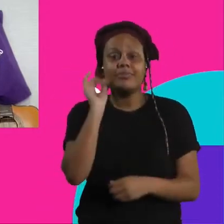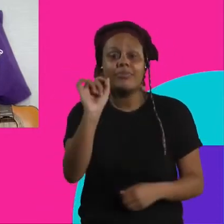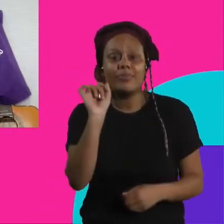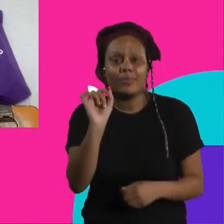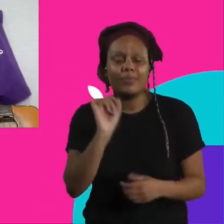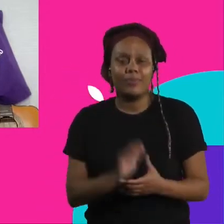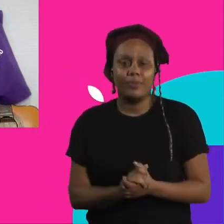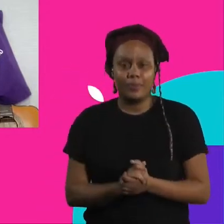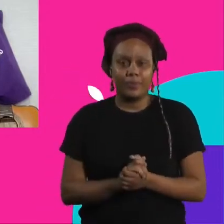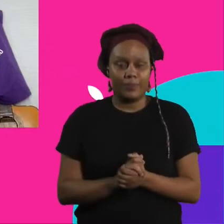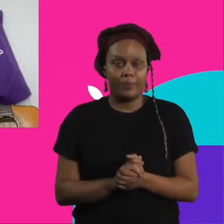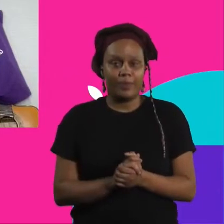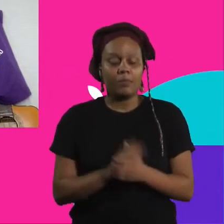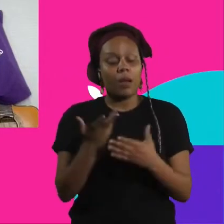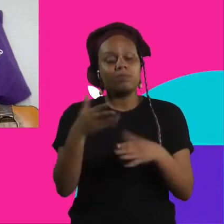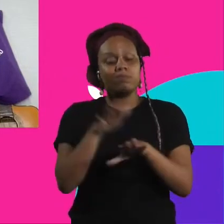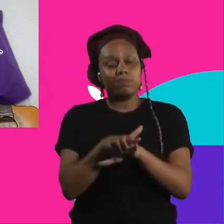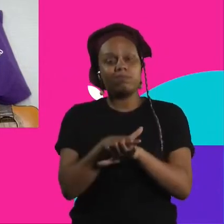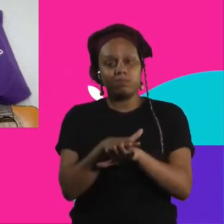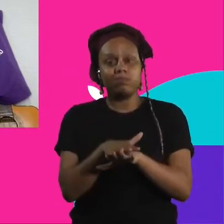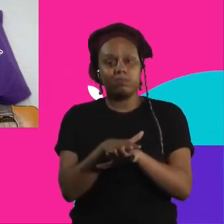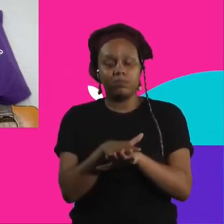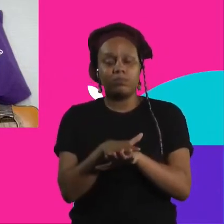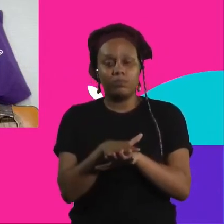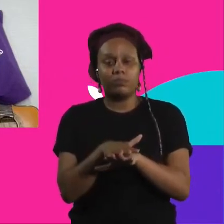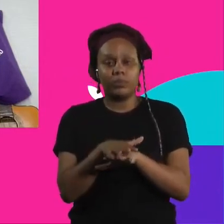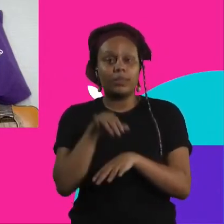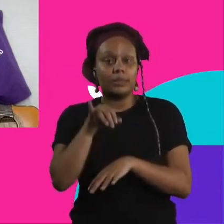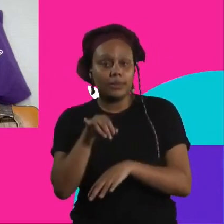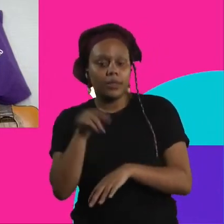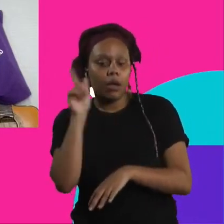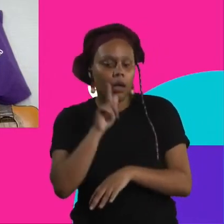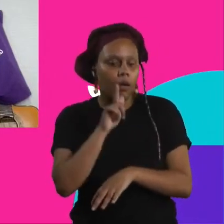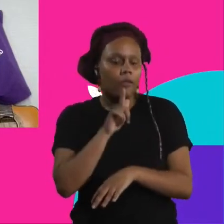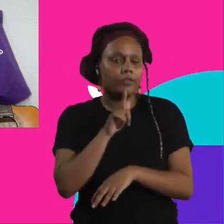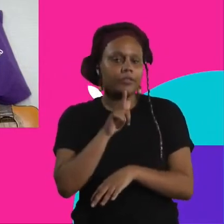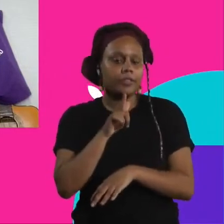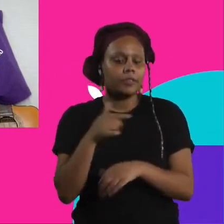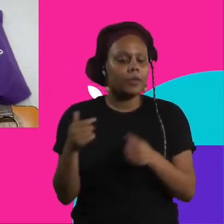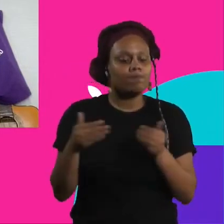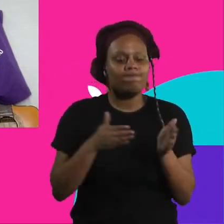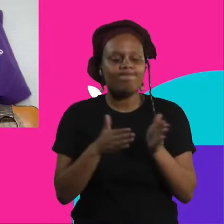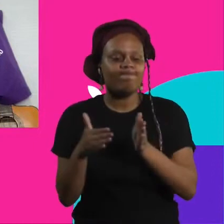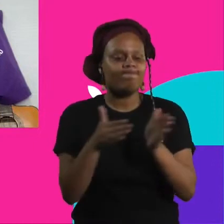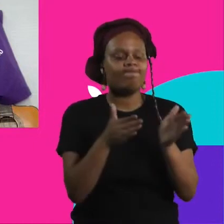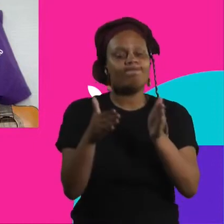que para a inclusão, né, se a gente conseguir fazer isso, vai ter que ser caminho,